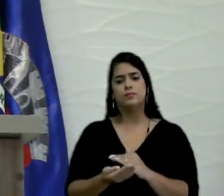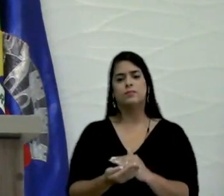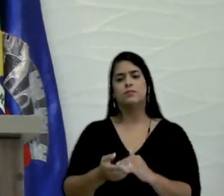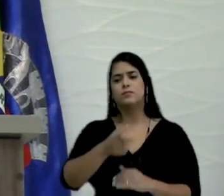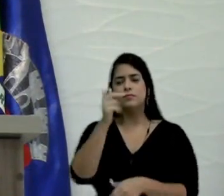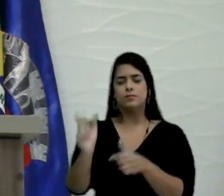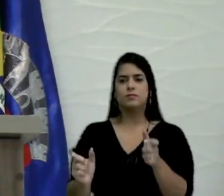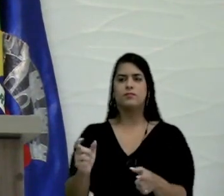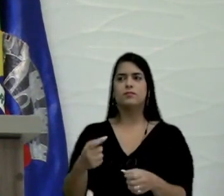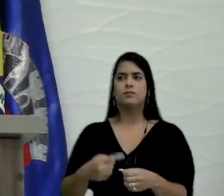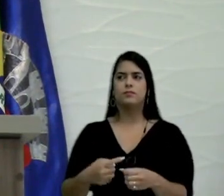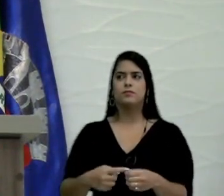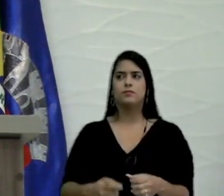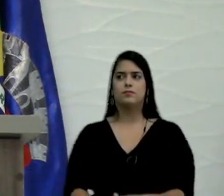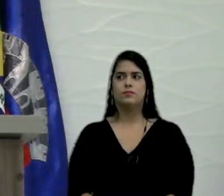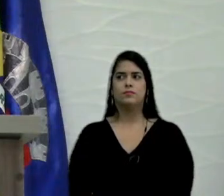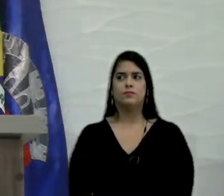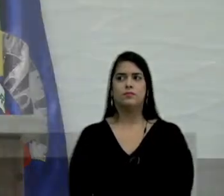nosso